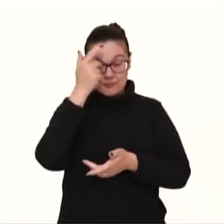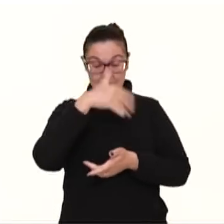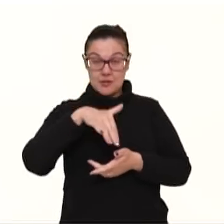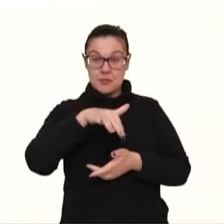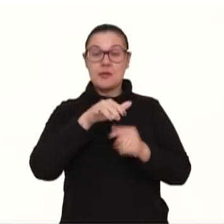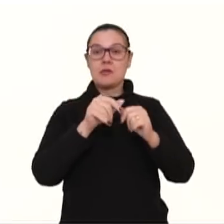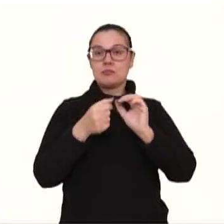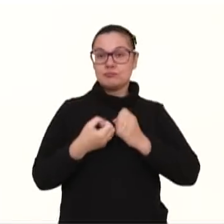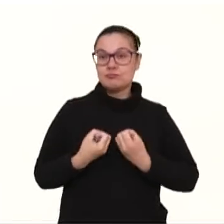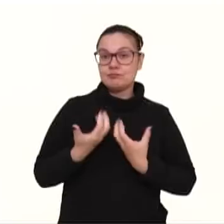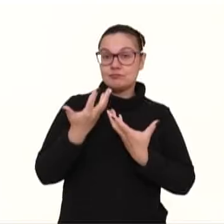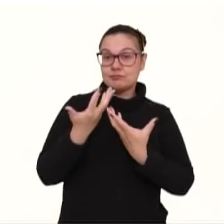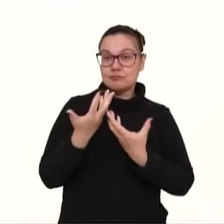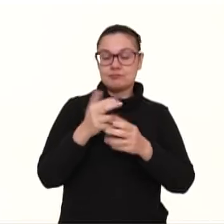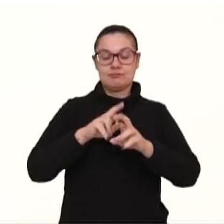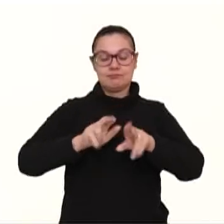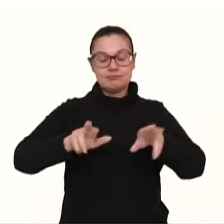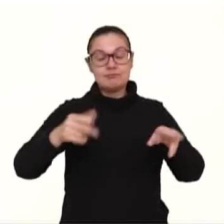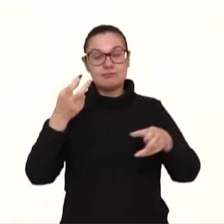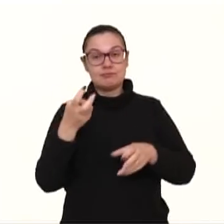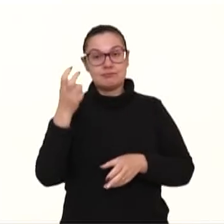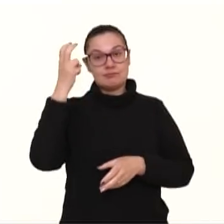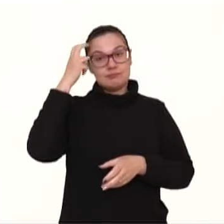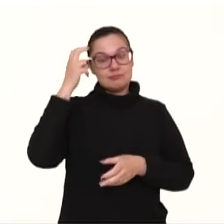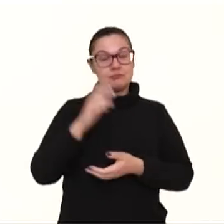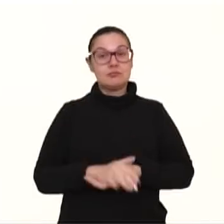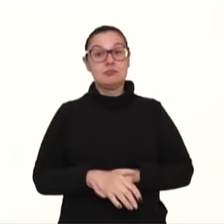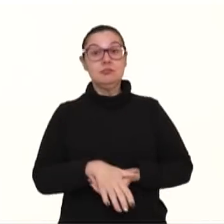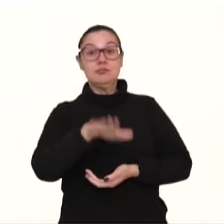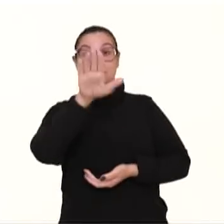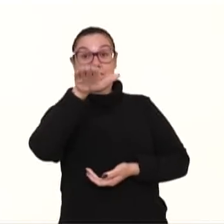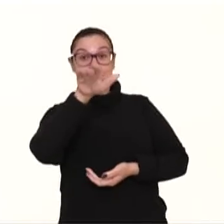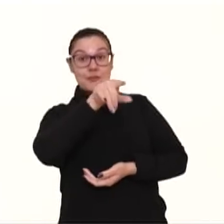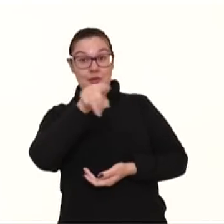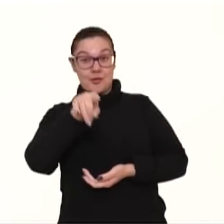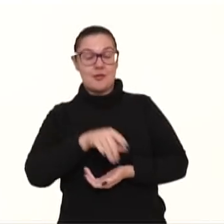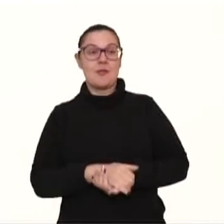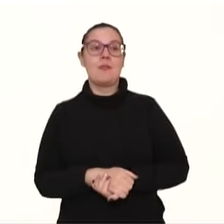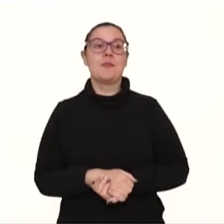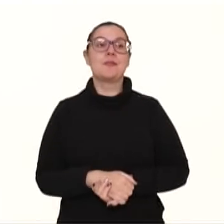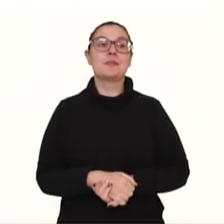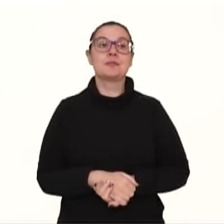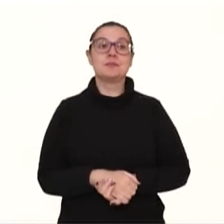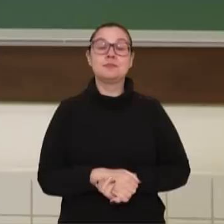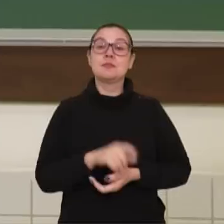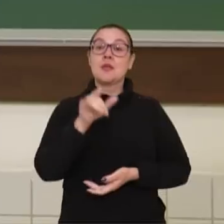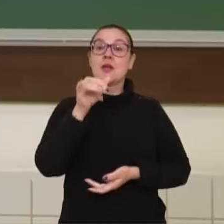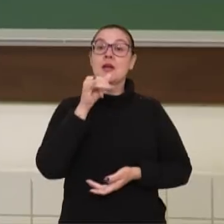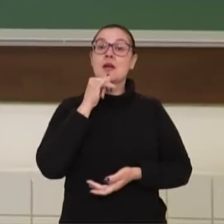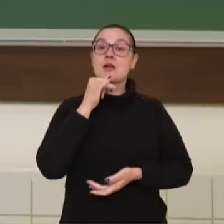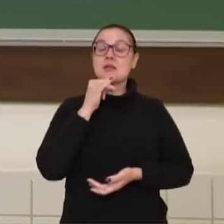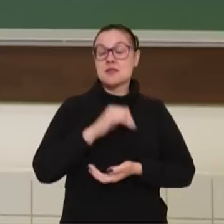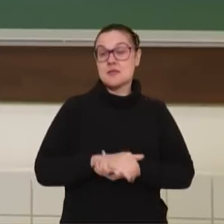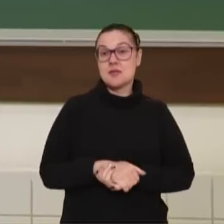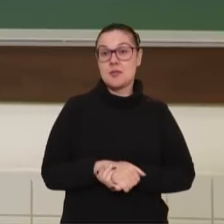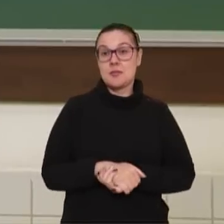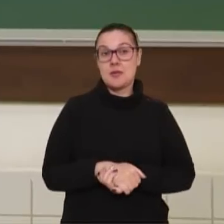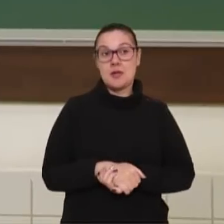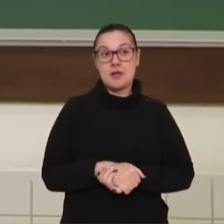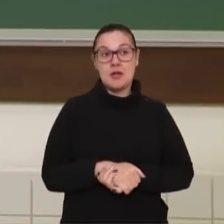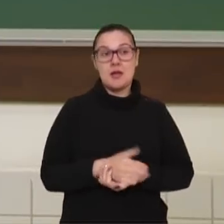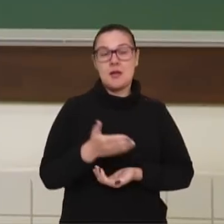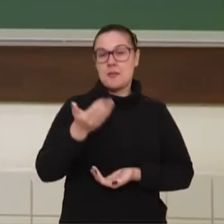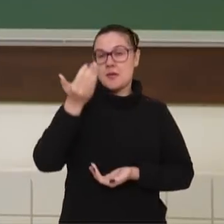sendo manifestada em diversas culturas. Uma curiosidade que eu trago aqui para vocês é que, por exemplo,